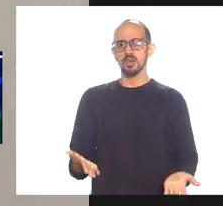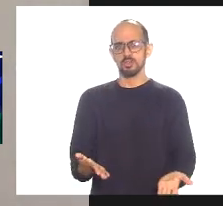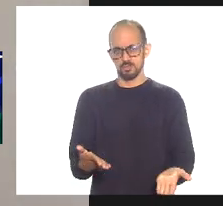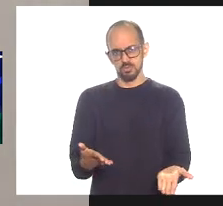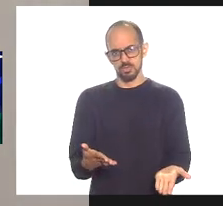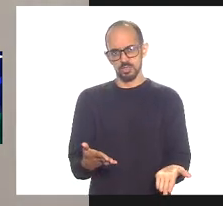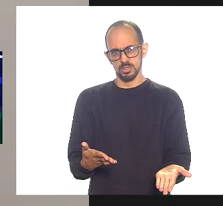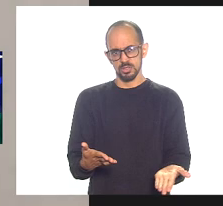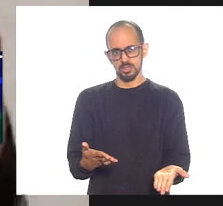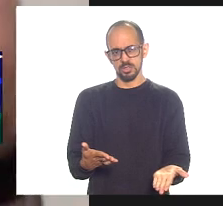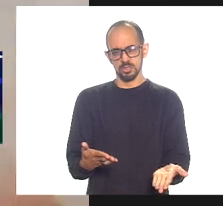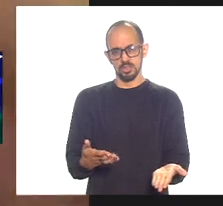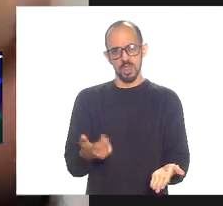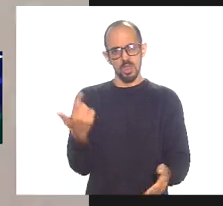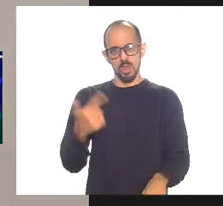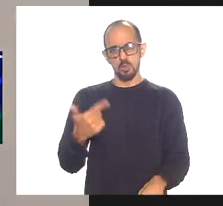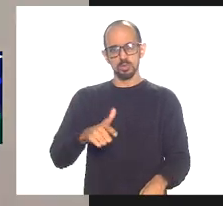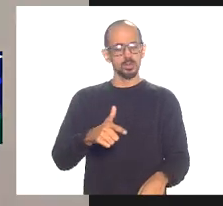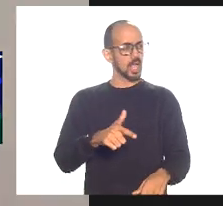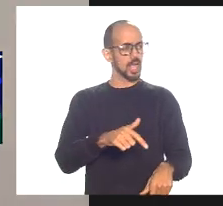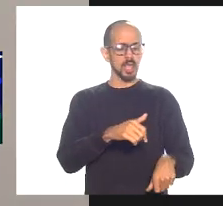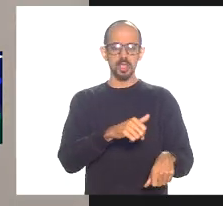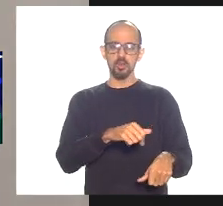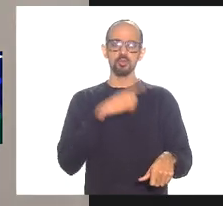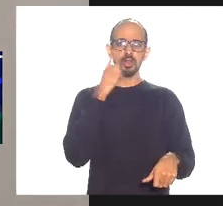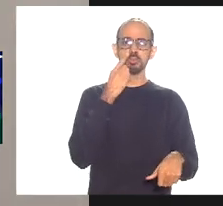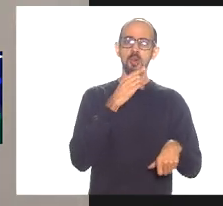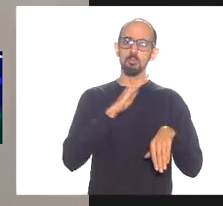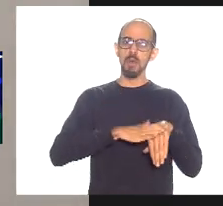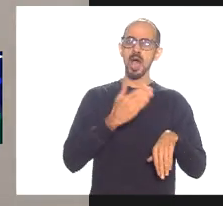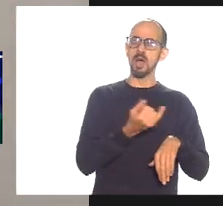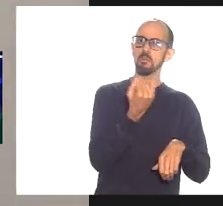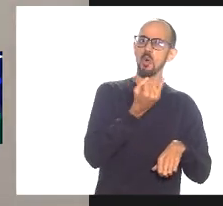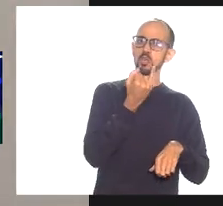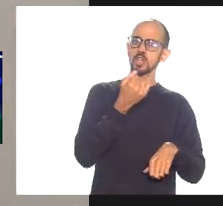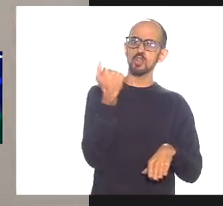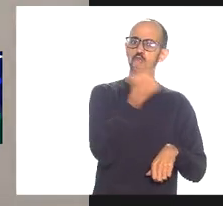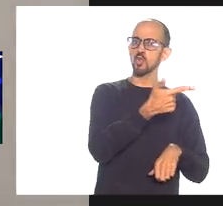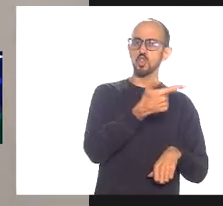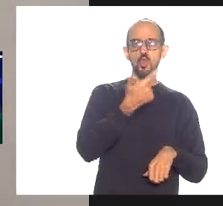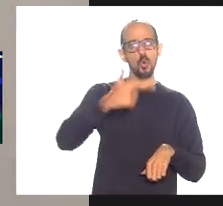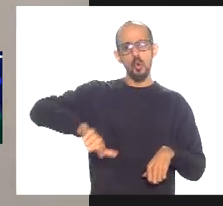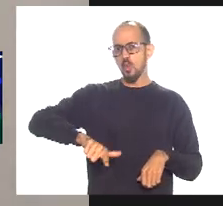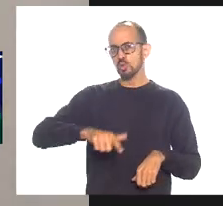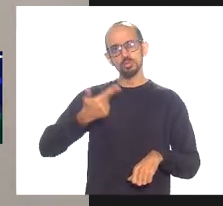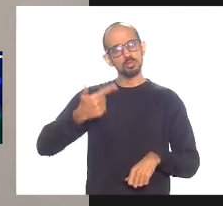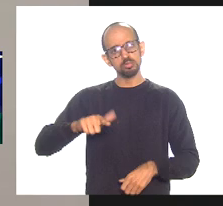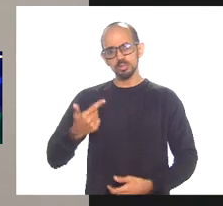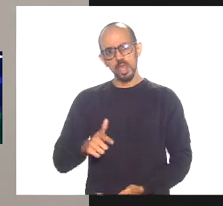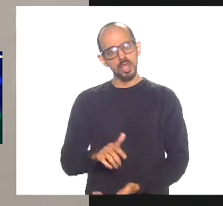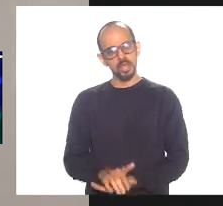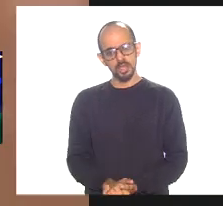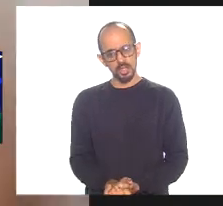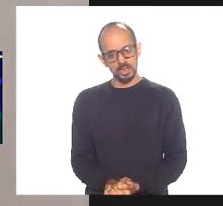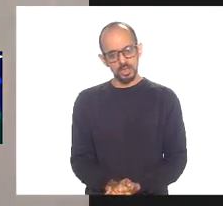deixar muito Claro não tem ninguém aqui vai Deputado que o outro todos foram eleitos pela vontade Popular